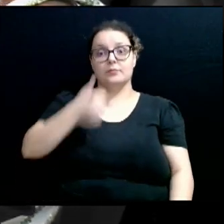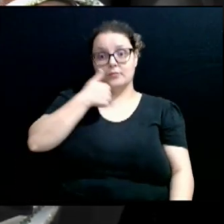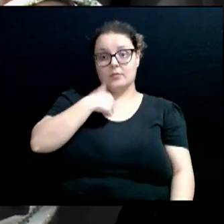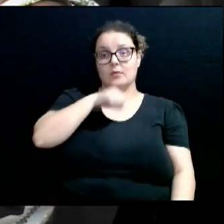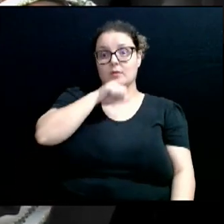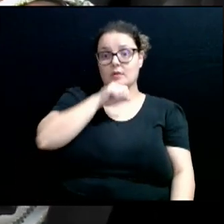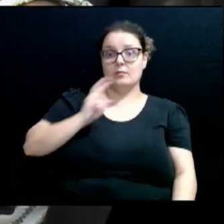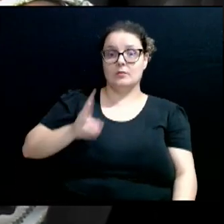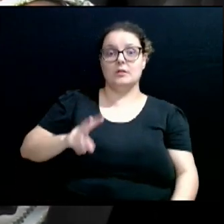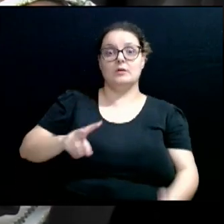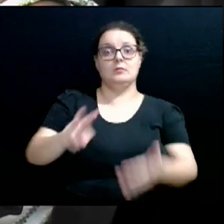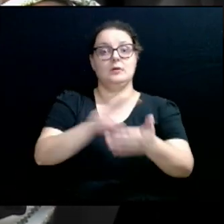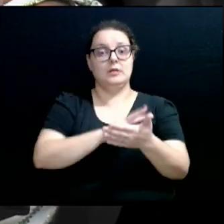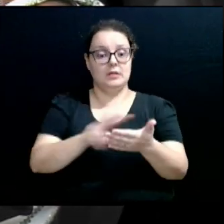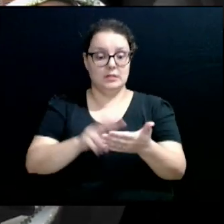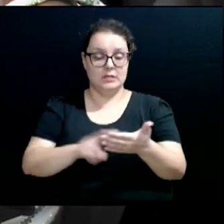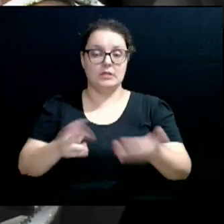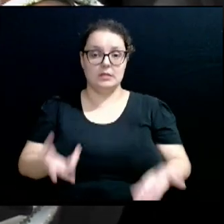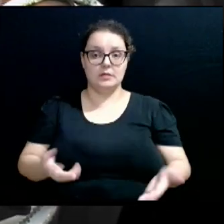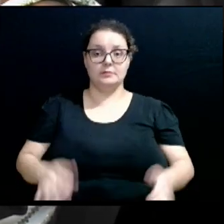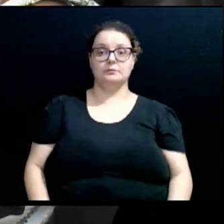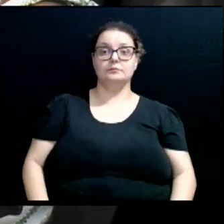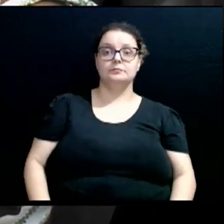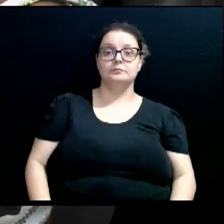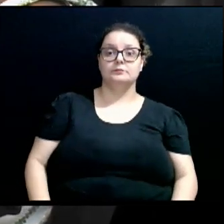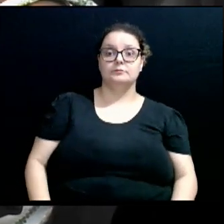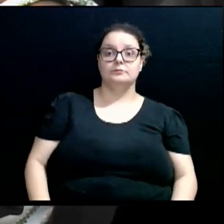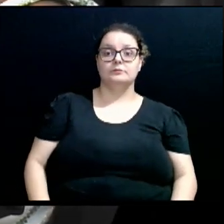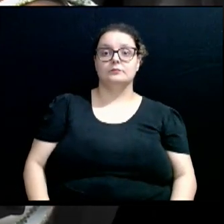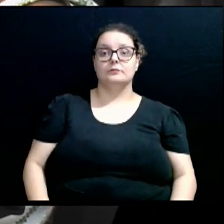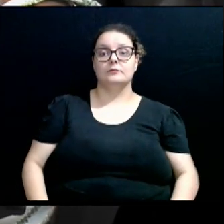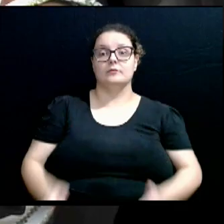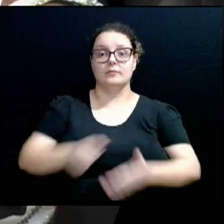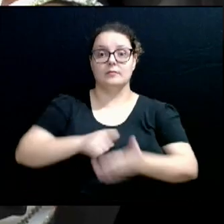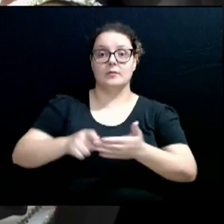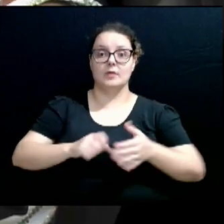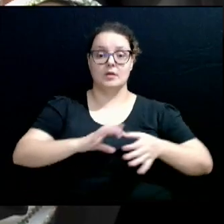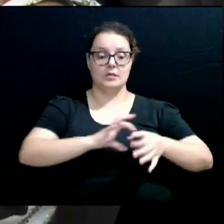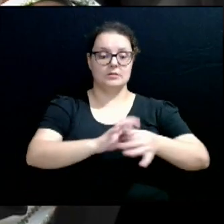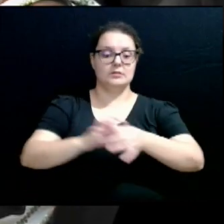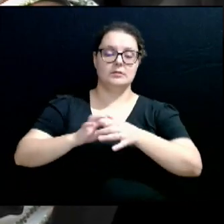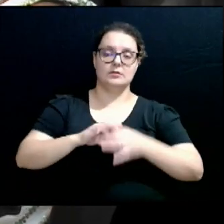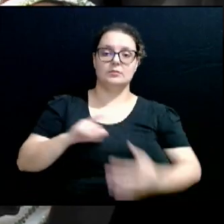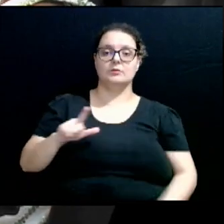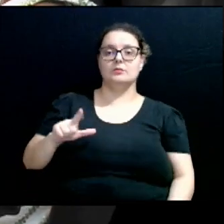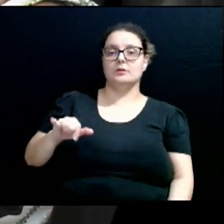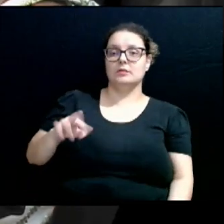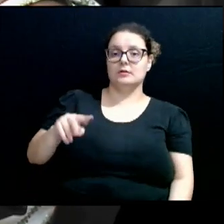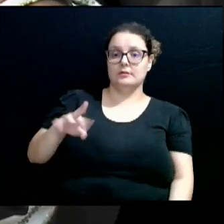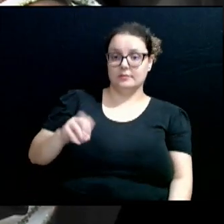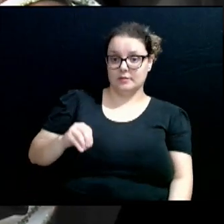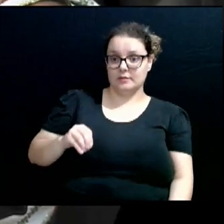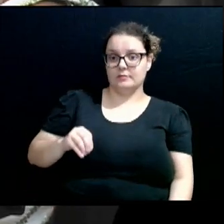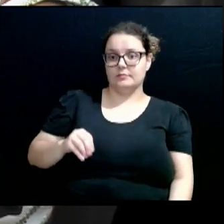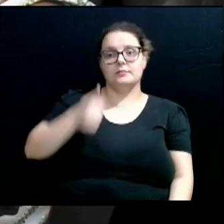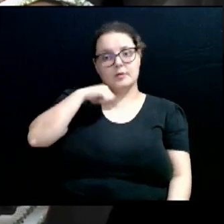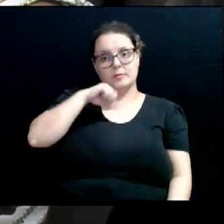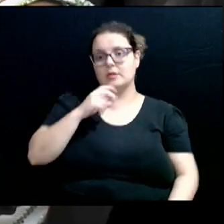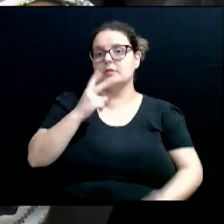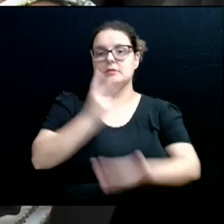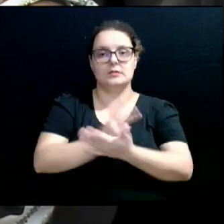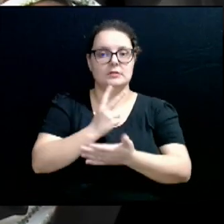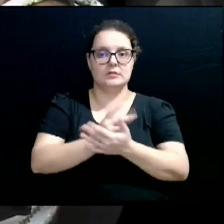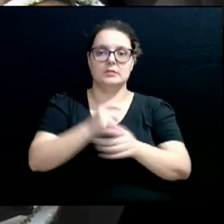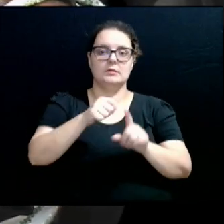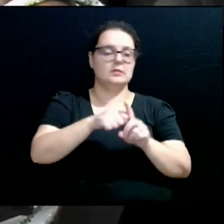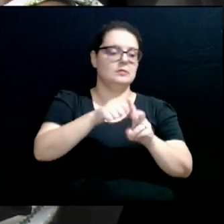muito, tanto que ela era assinante do Círculo do Livro, né? Então, minha mãe todo mês comprava livro. Então,